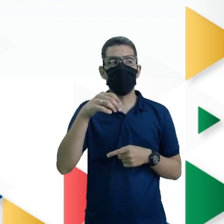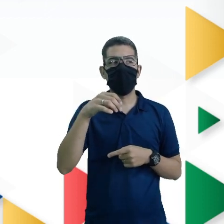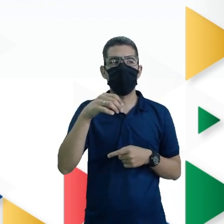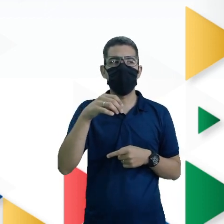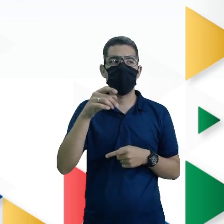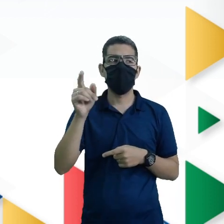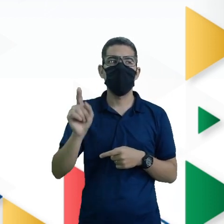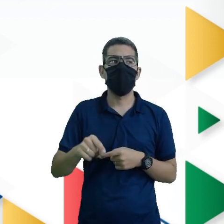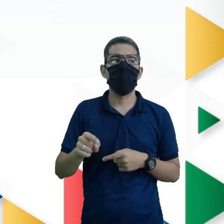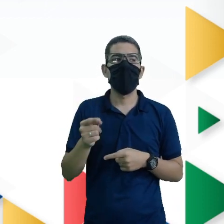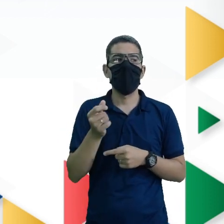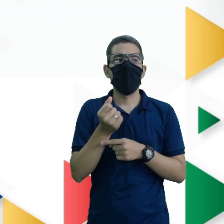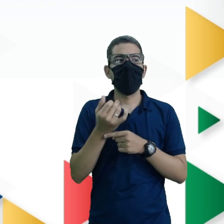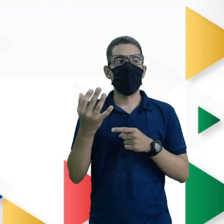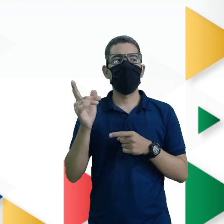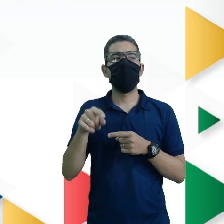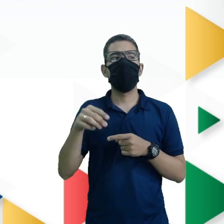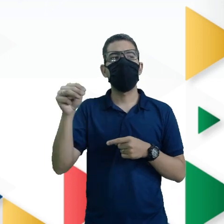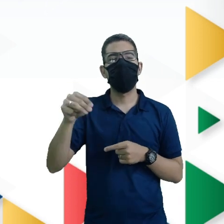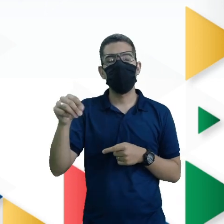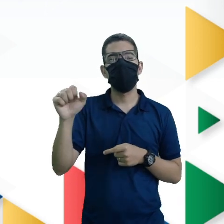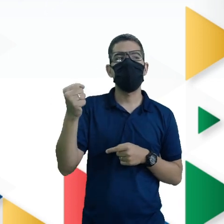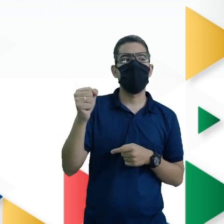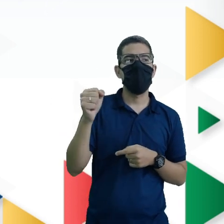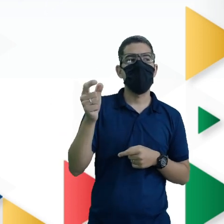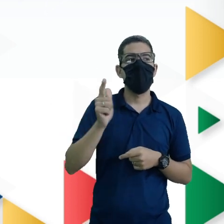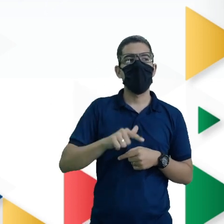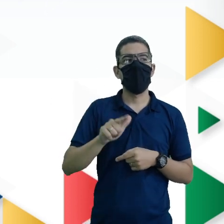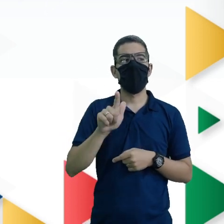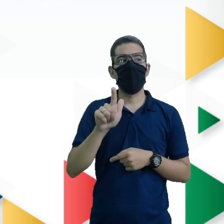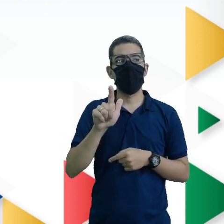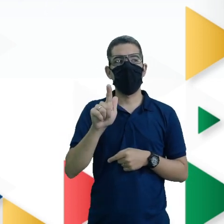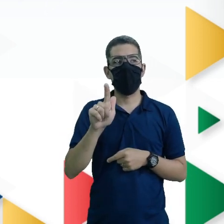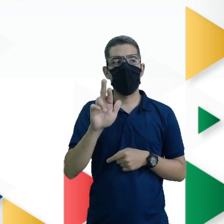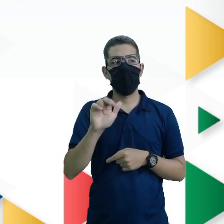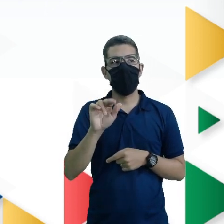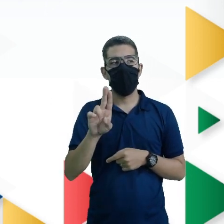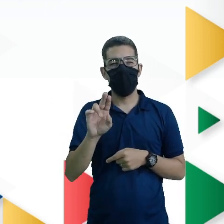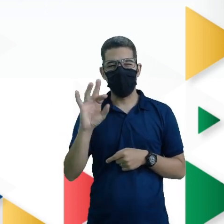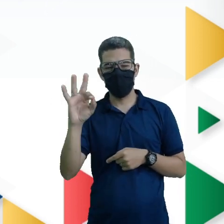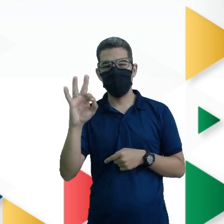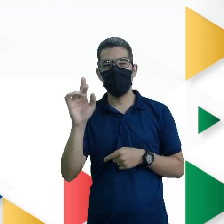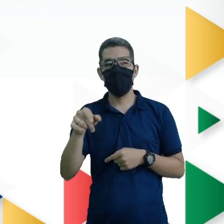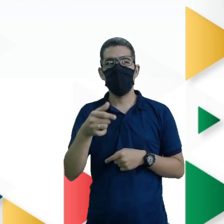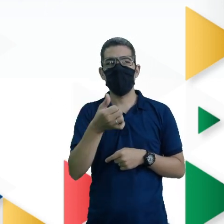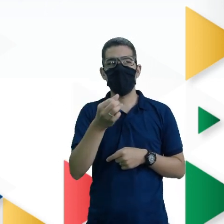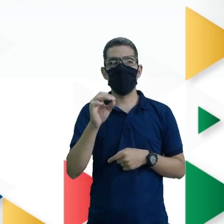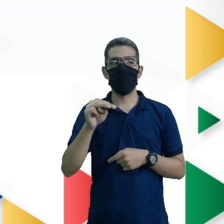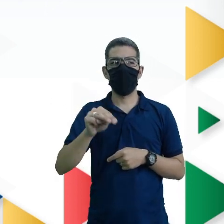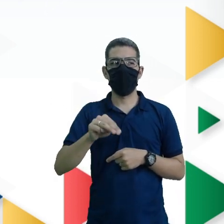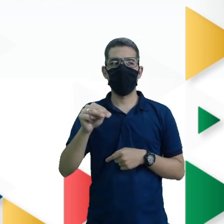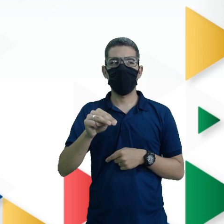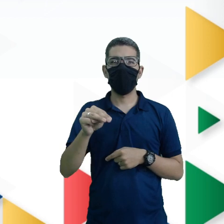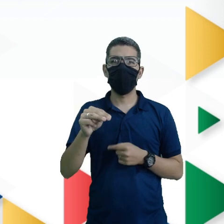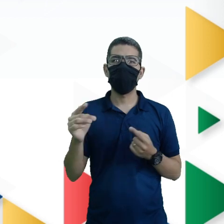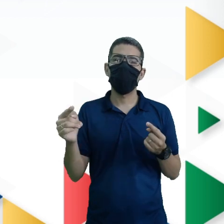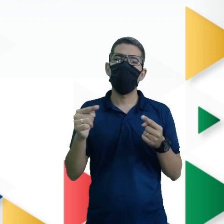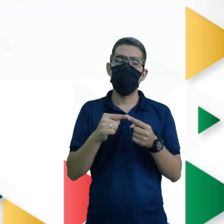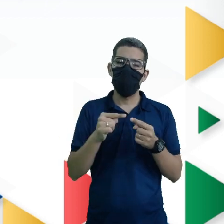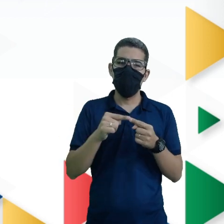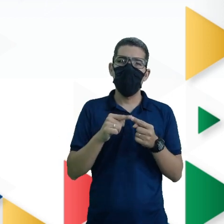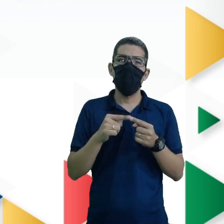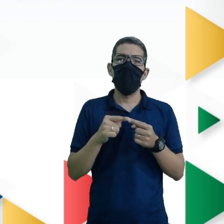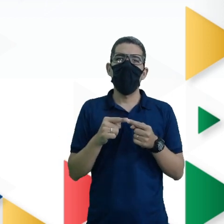e segundos, tá bom? E aí o grau corresponde a 60 minutos, faz essa equivalência